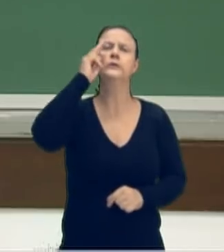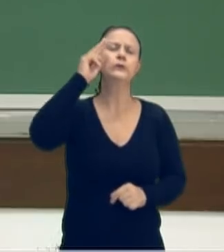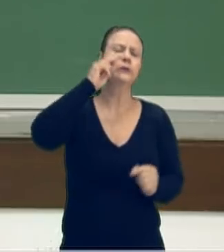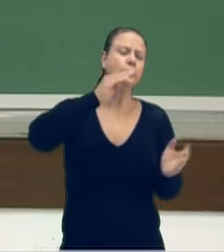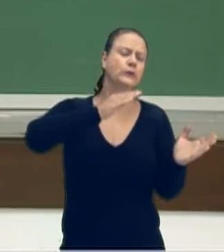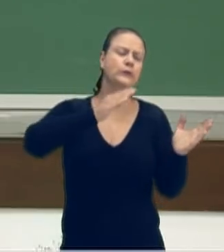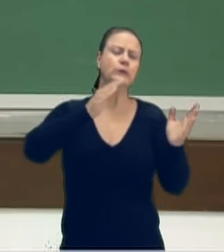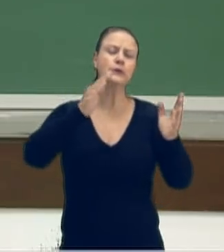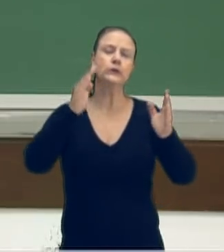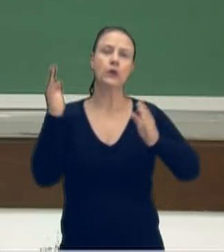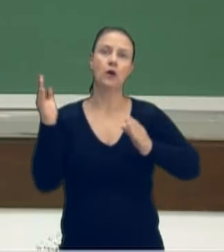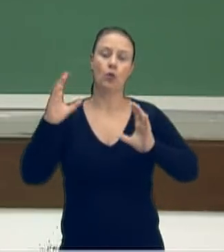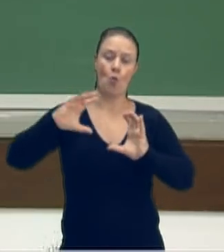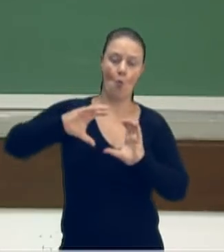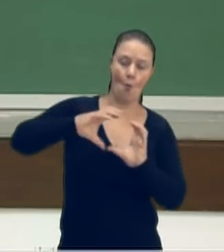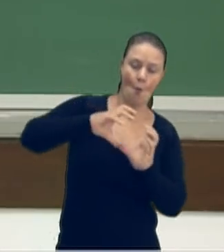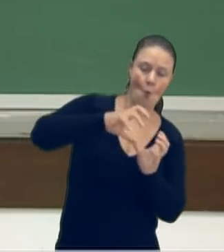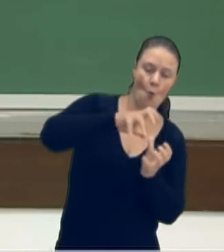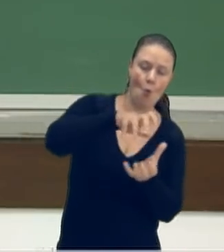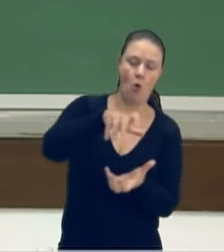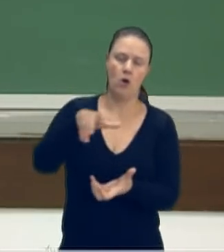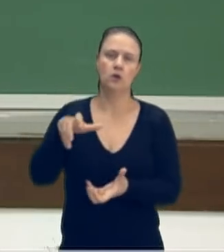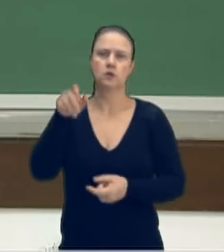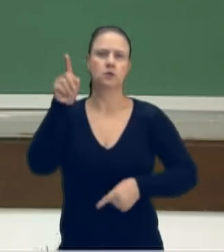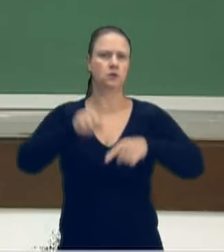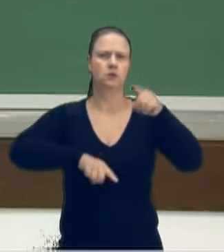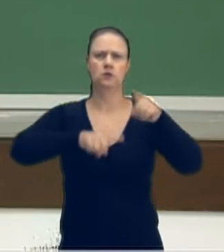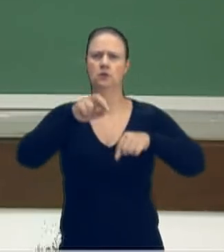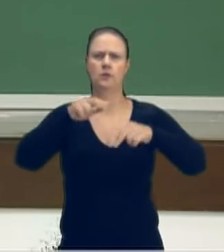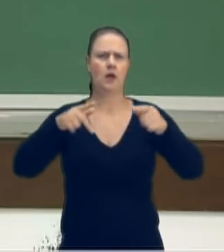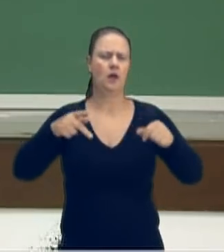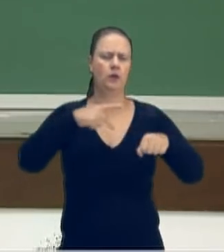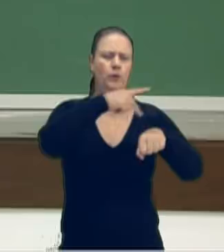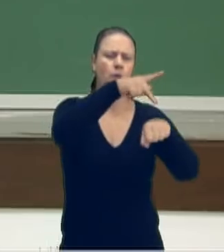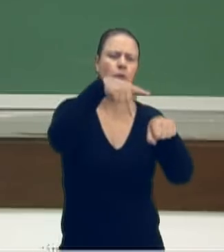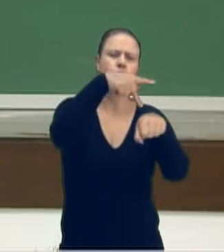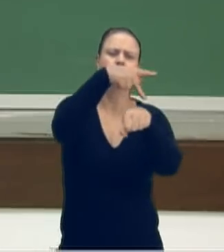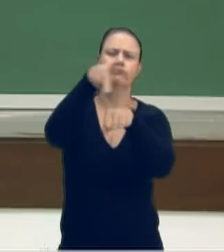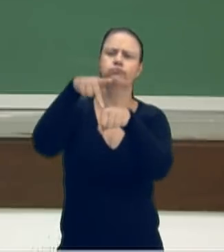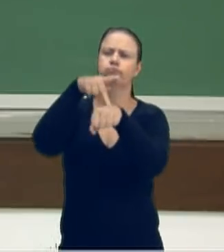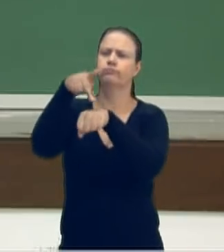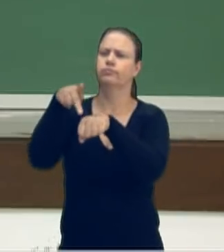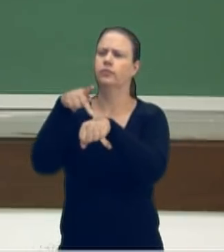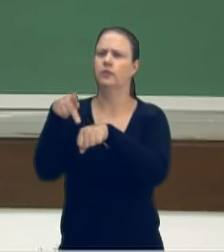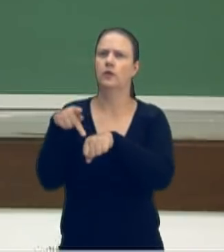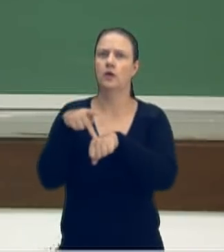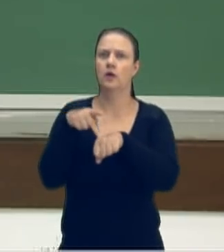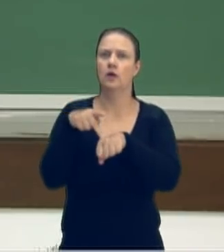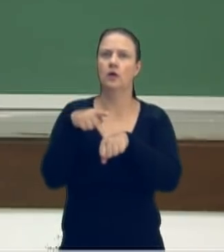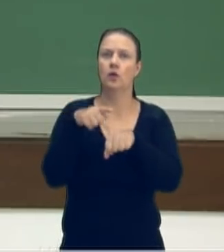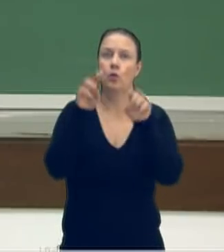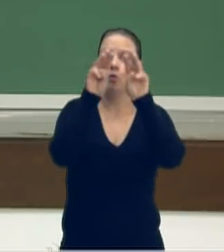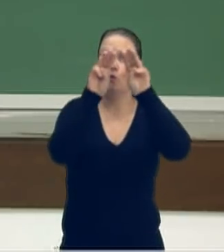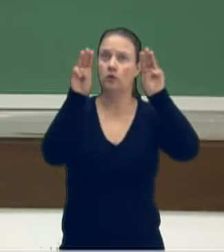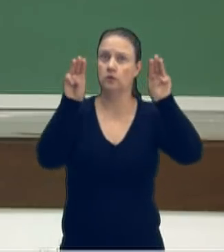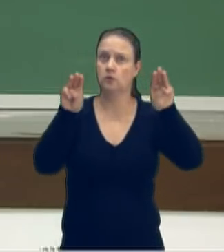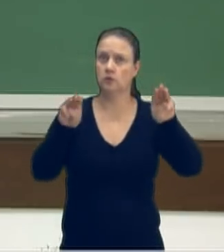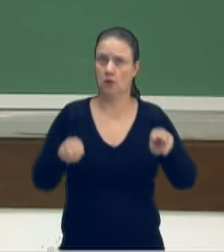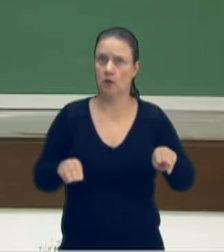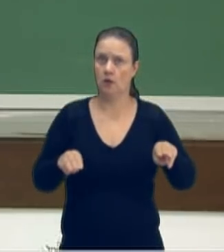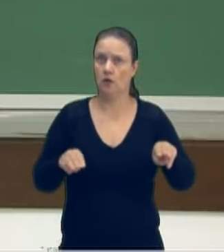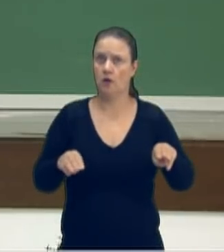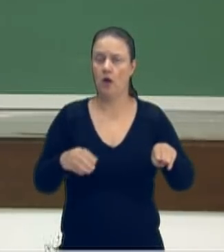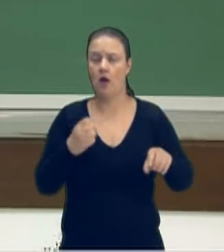histórico mundial, inclusive, essas peças espalhadas pelo planeta em vários museus, alguns